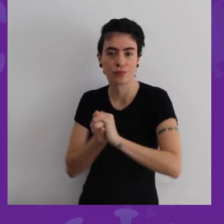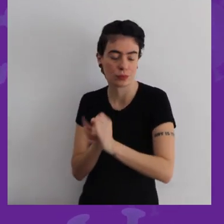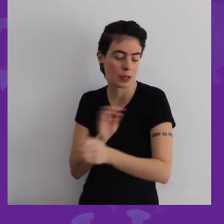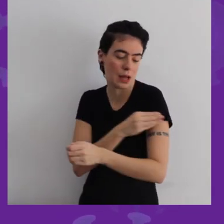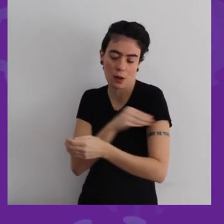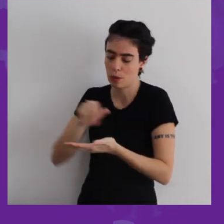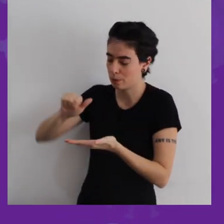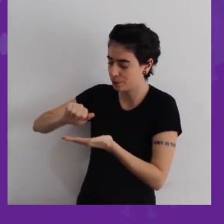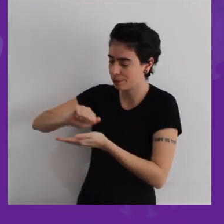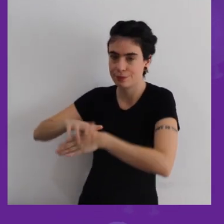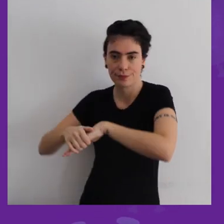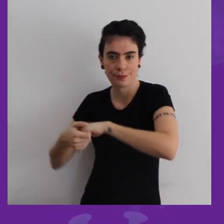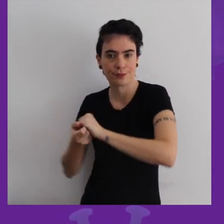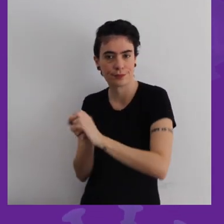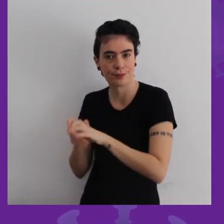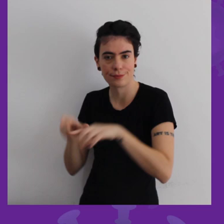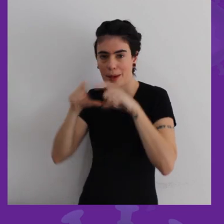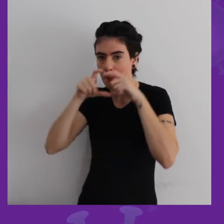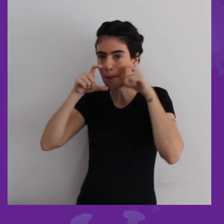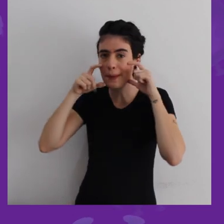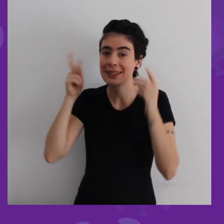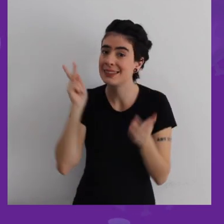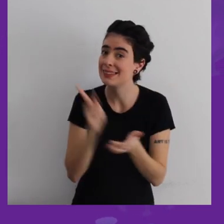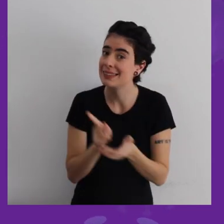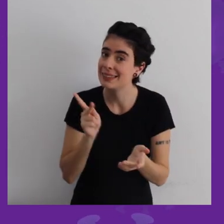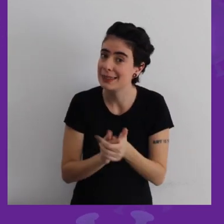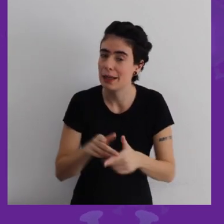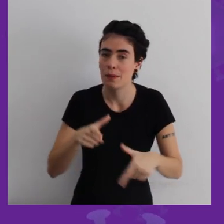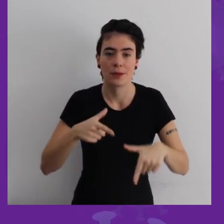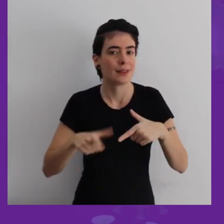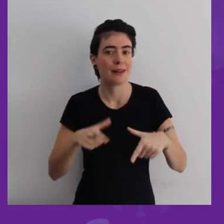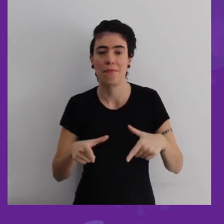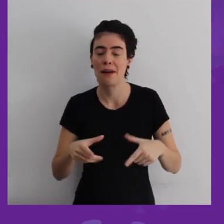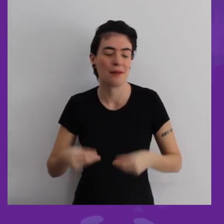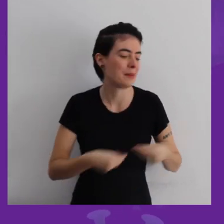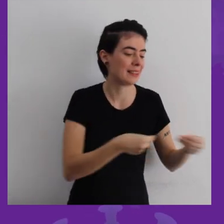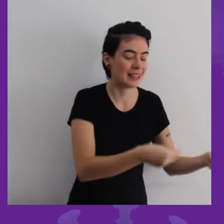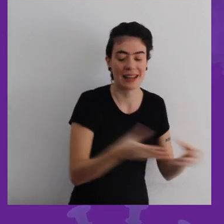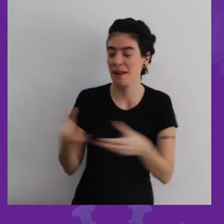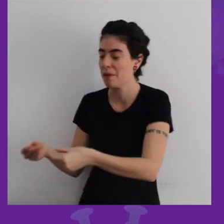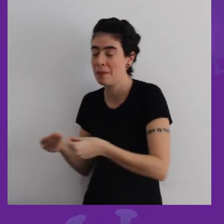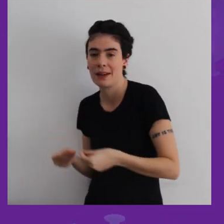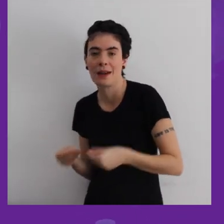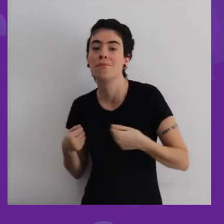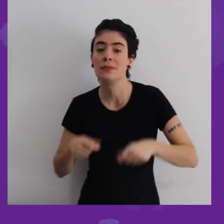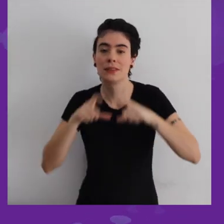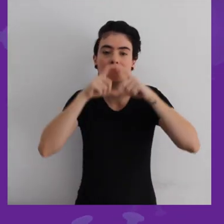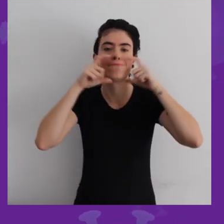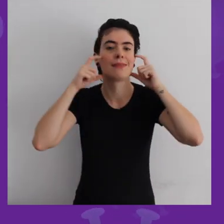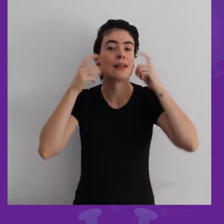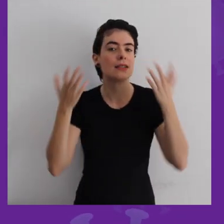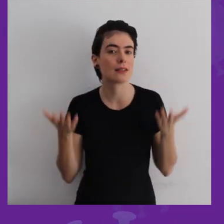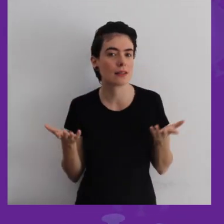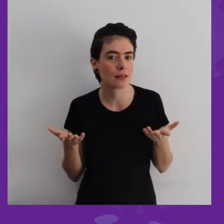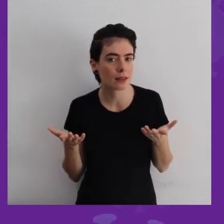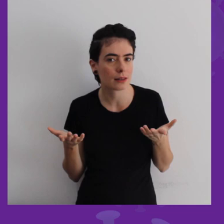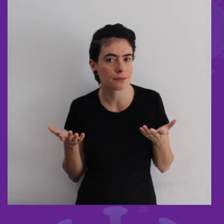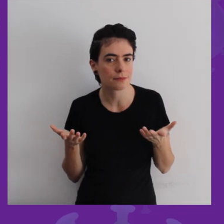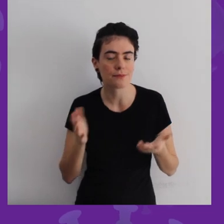tem que usar máscara durante todo o expediente de trabalho e de entrega do equipamento do do alimento não é